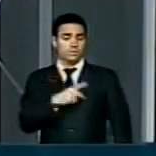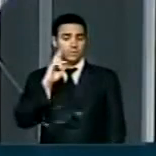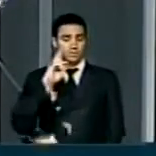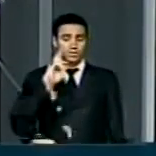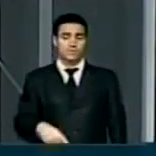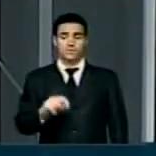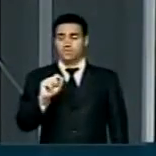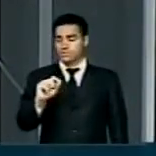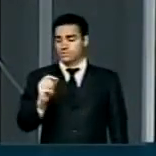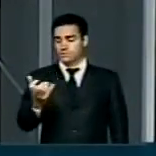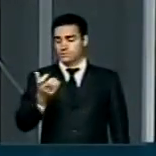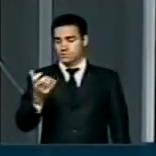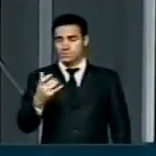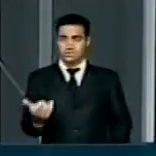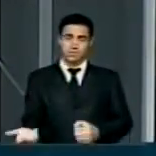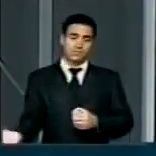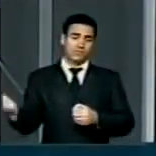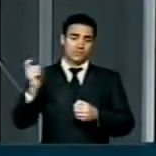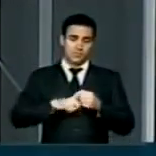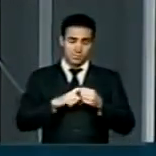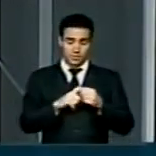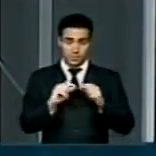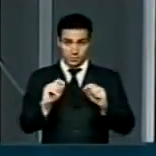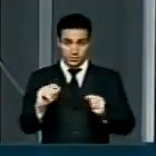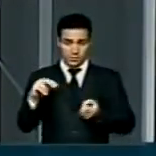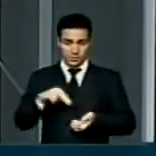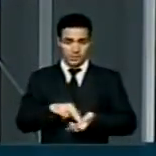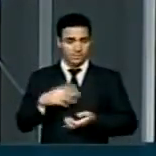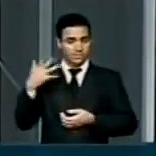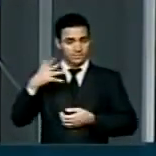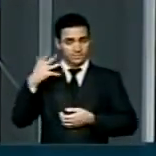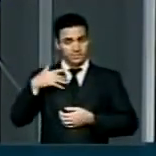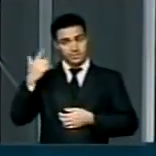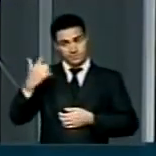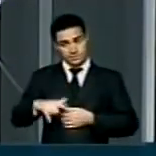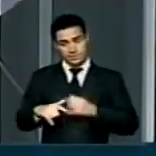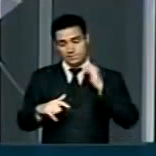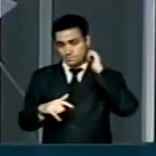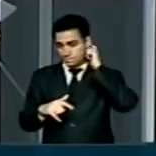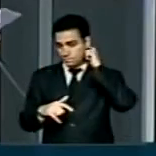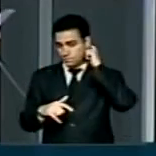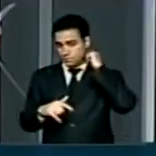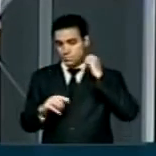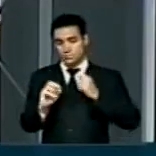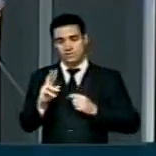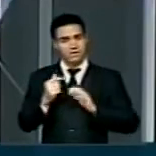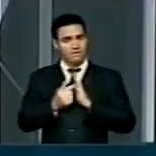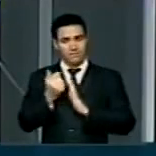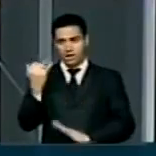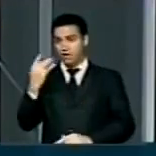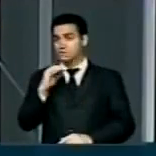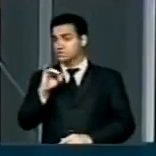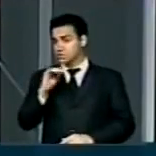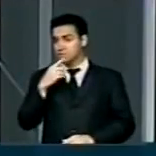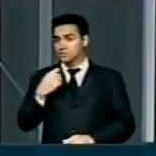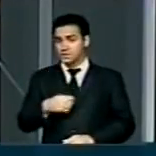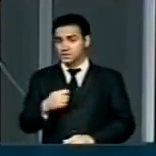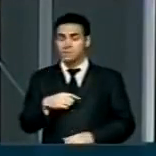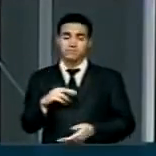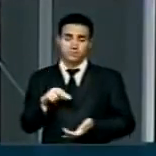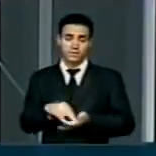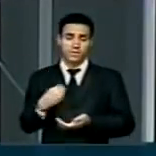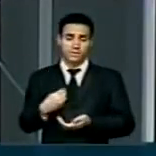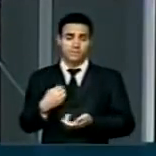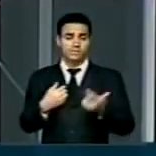quero retomar a esta tribuna, retomarei essa tribuna tantas vezes quanto for necessária, meu